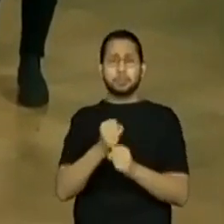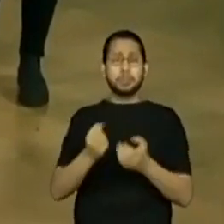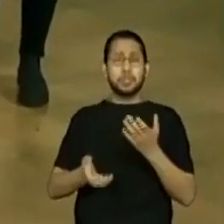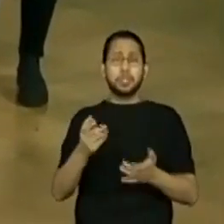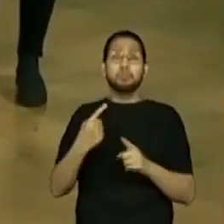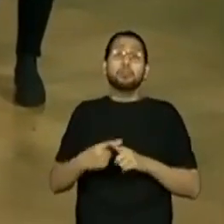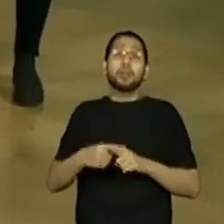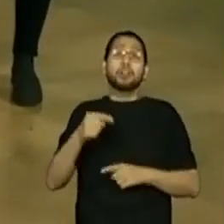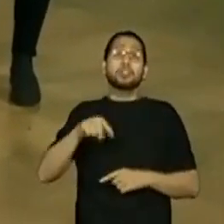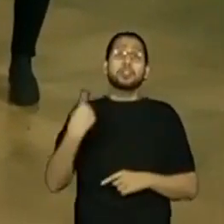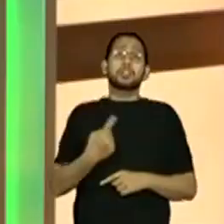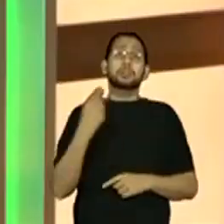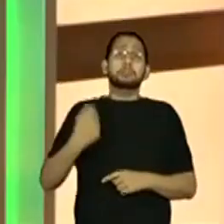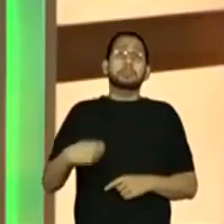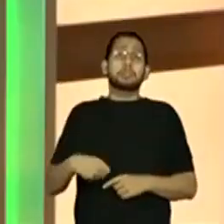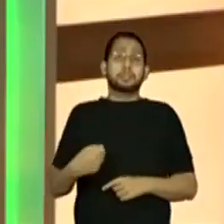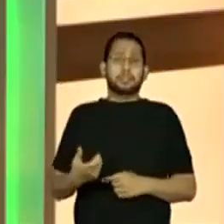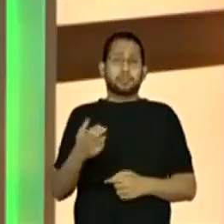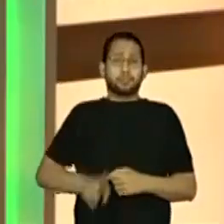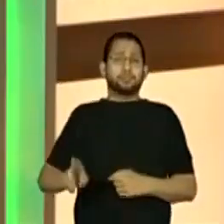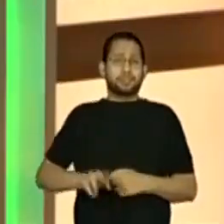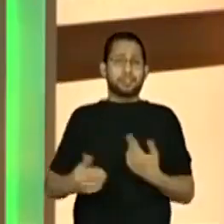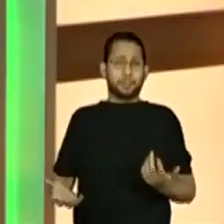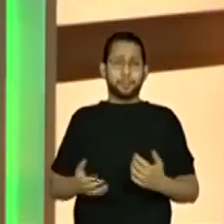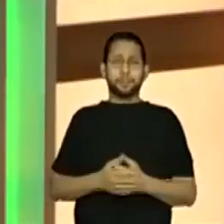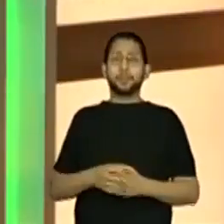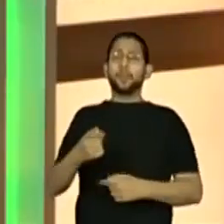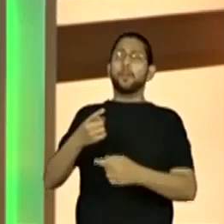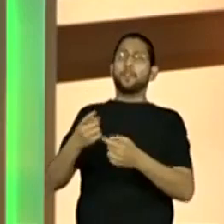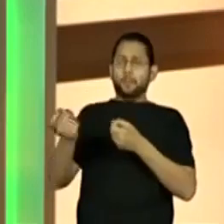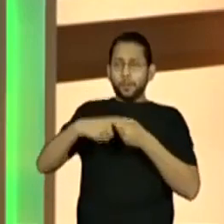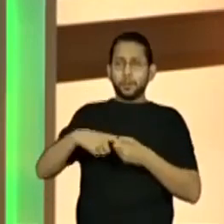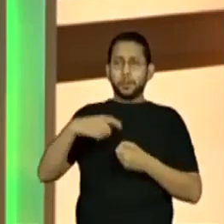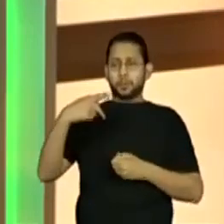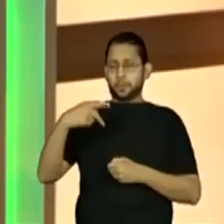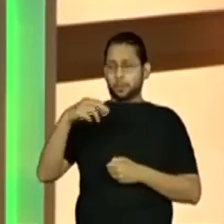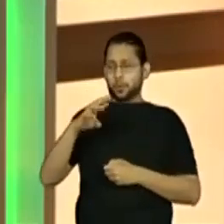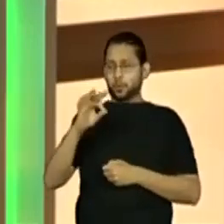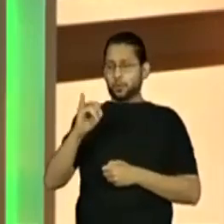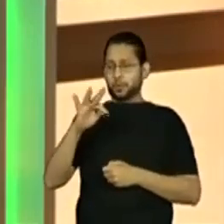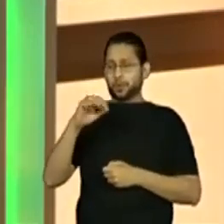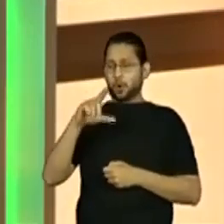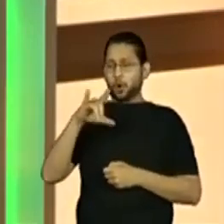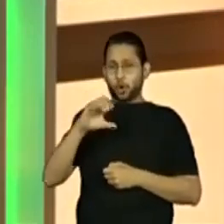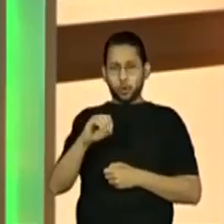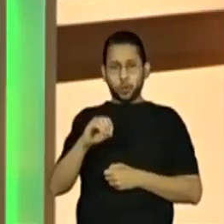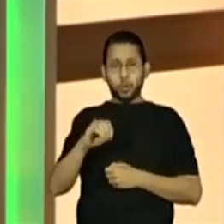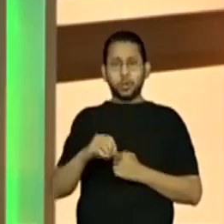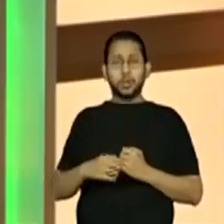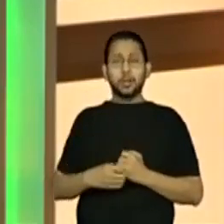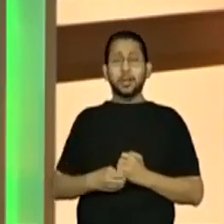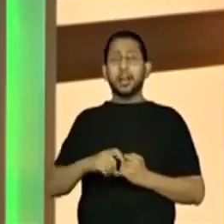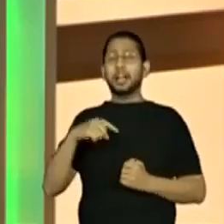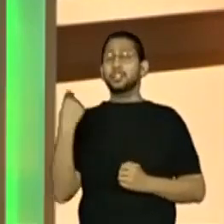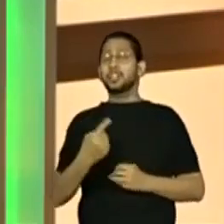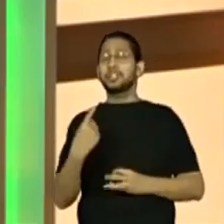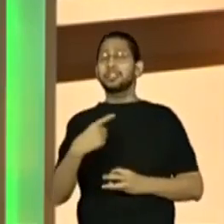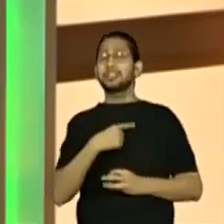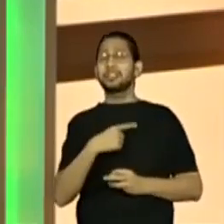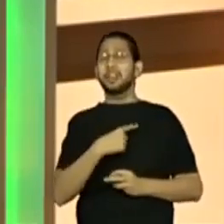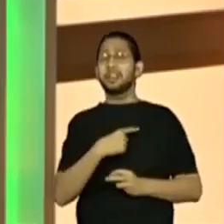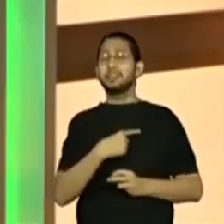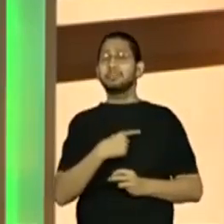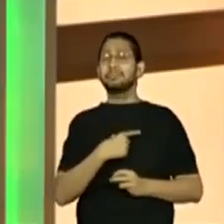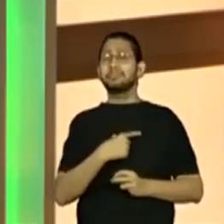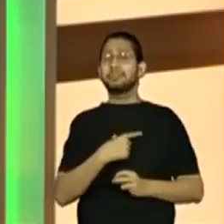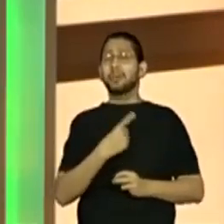Pro? Sim. Agora, voltando no portfólio, nós temos